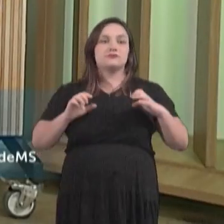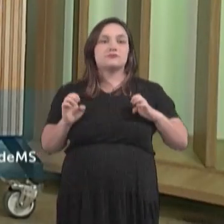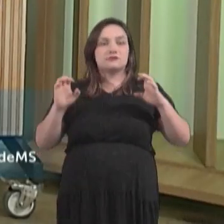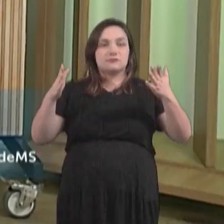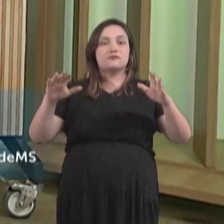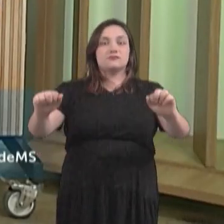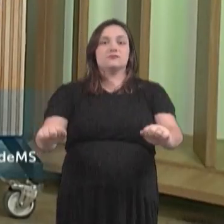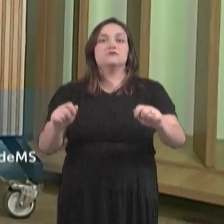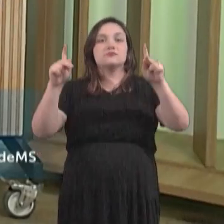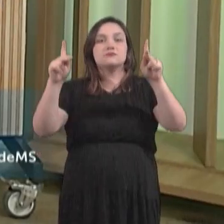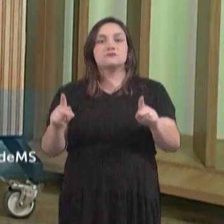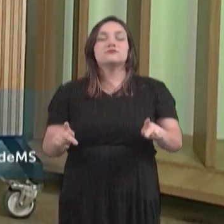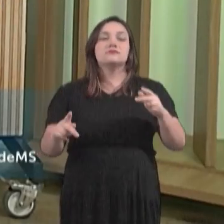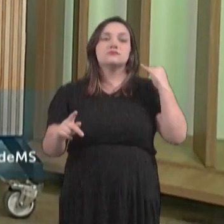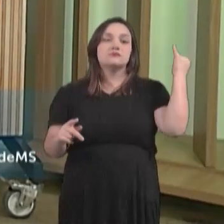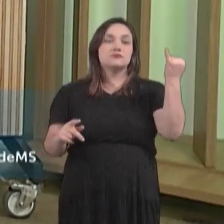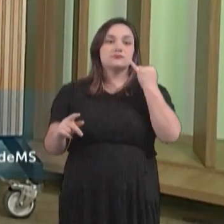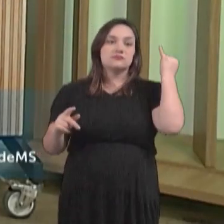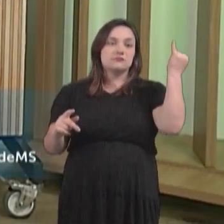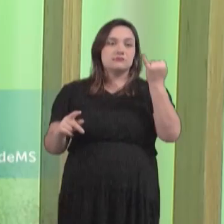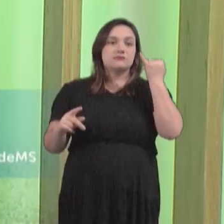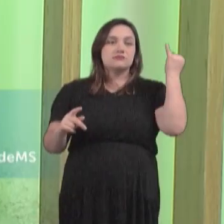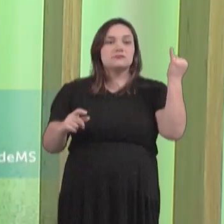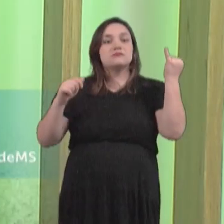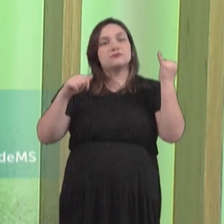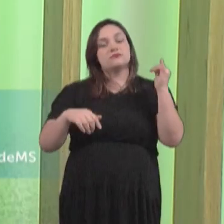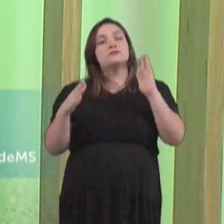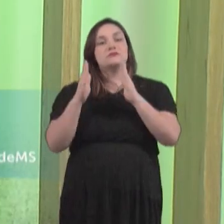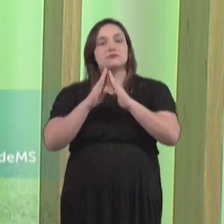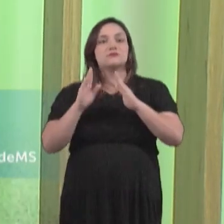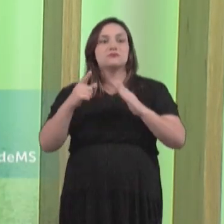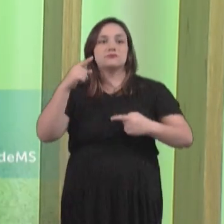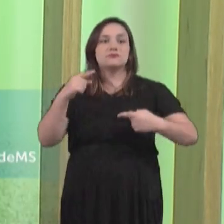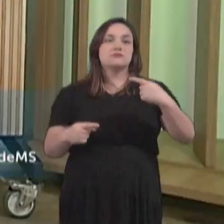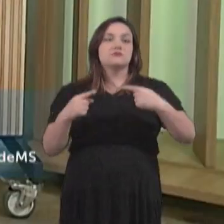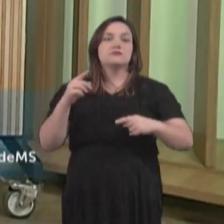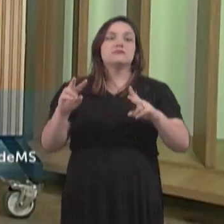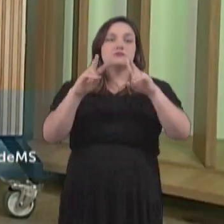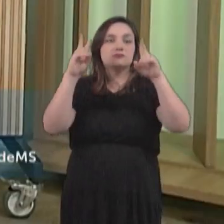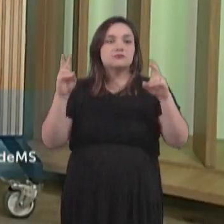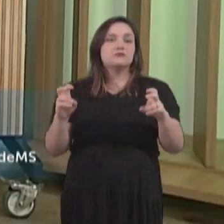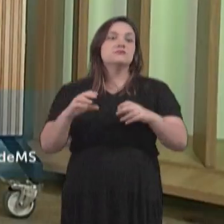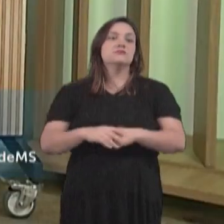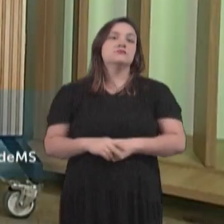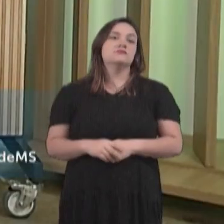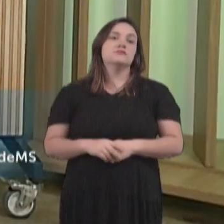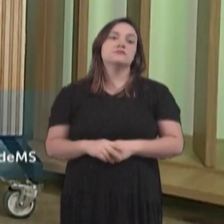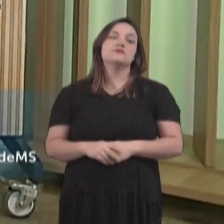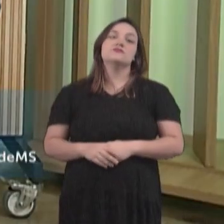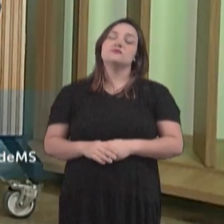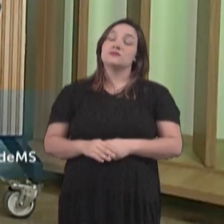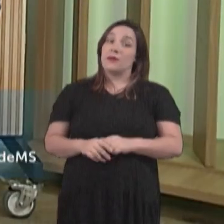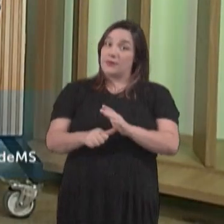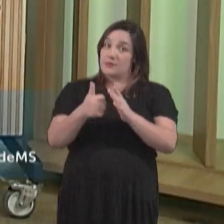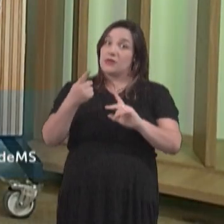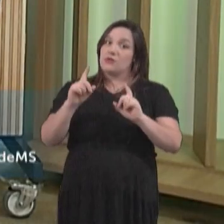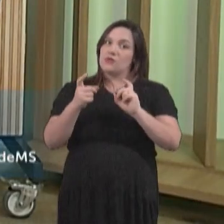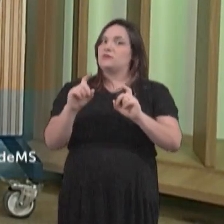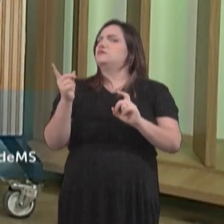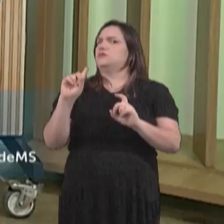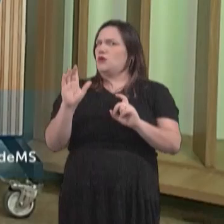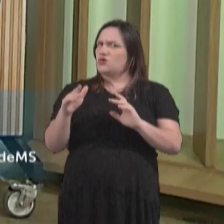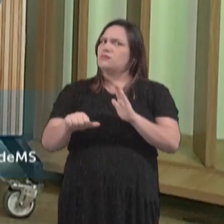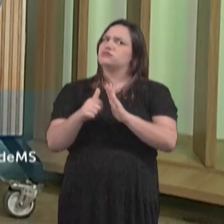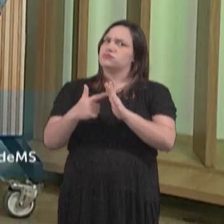uma audiência pública muito importante. A casa já vem debatendo esse assunto, não é, Thiago? Não é a primeira reunião que